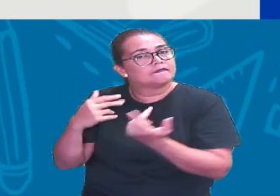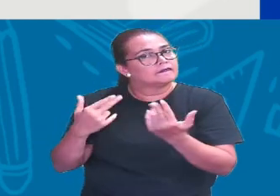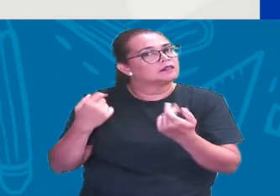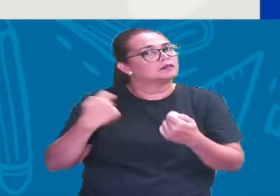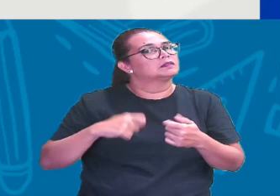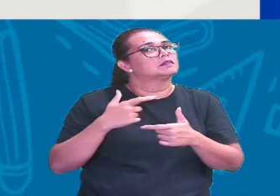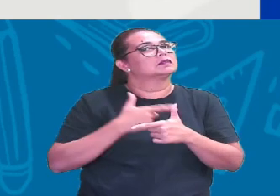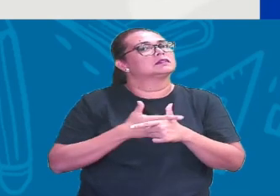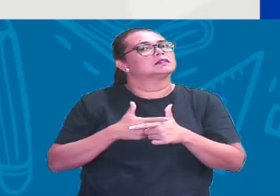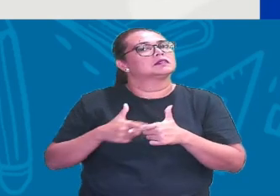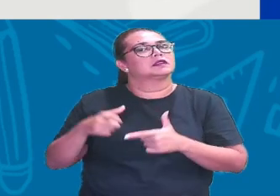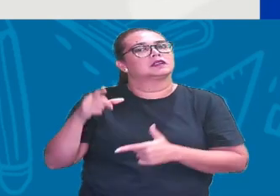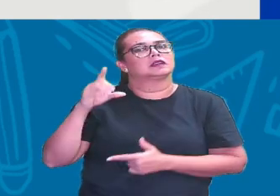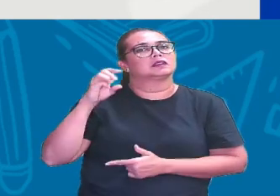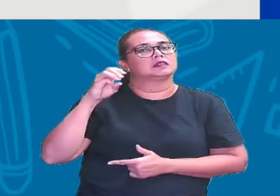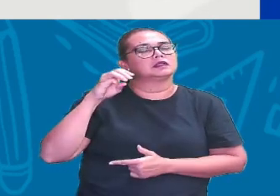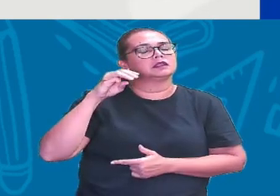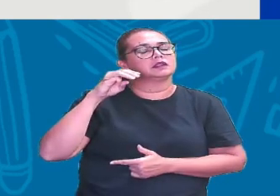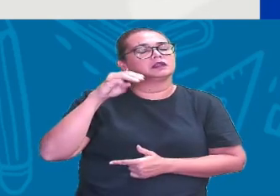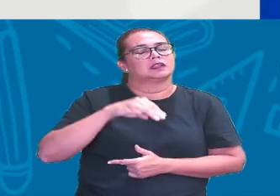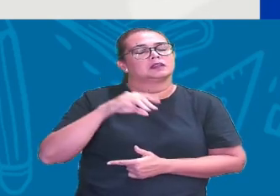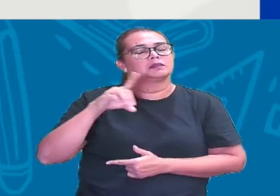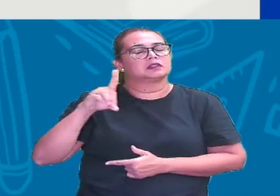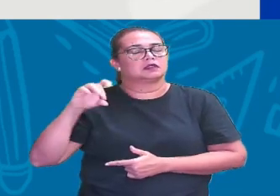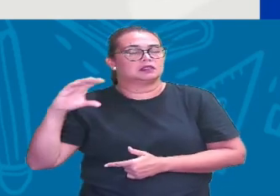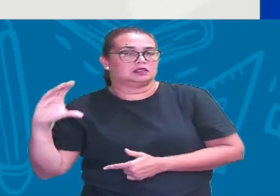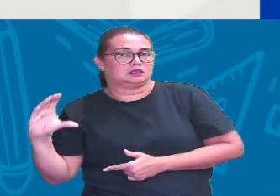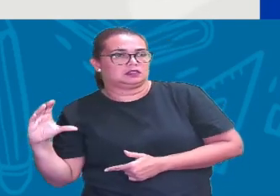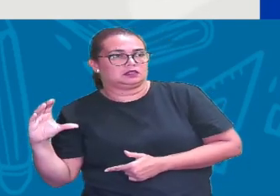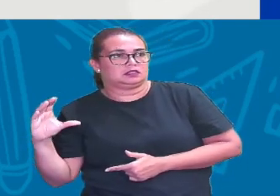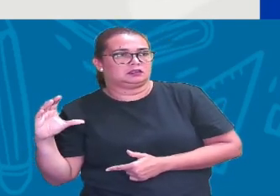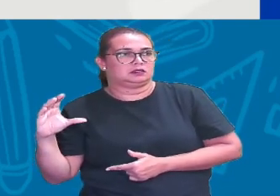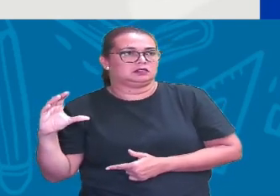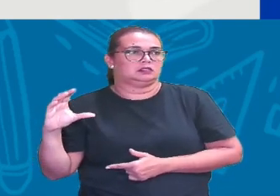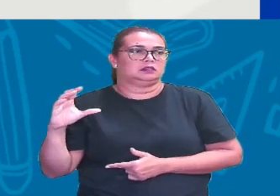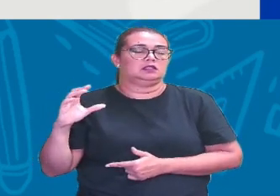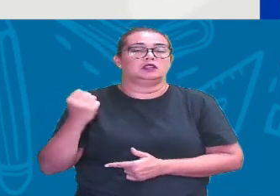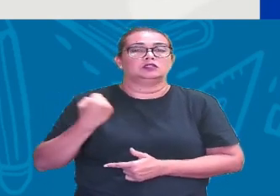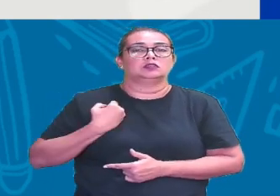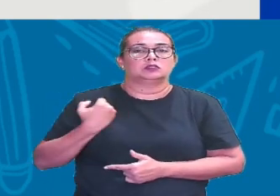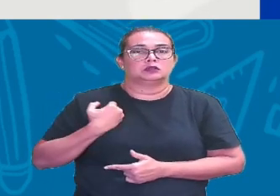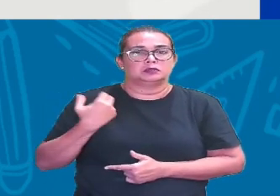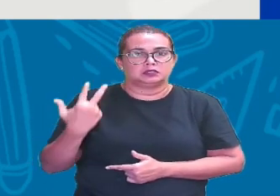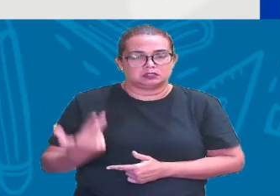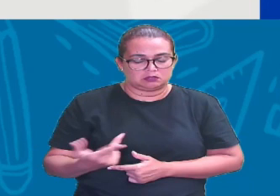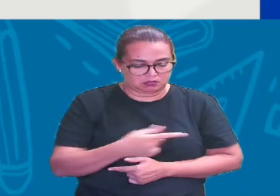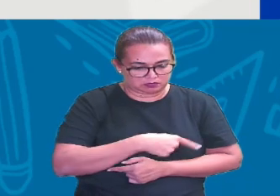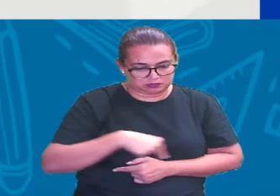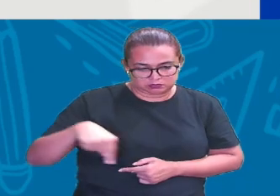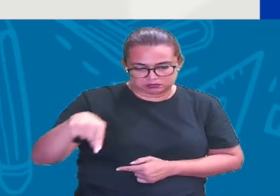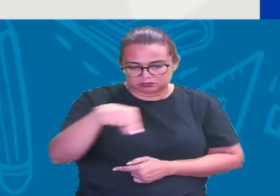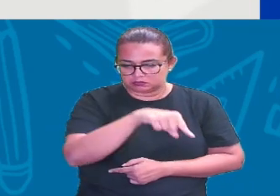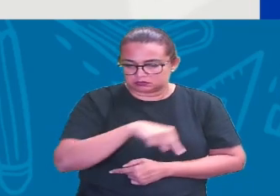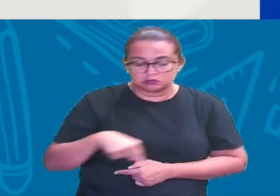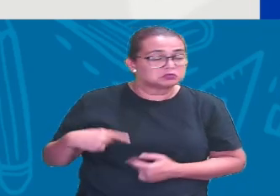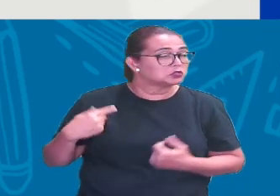divisor comum. Então, divisor comum entre